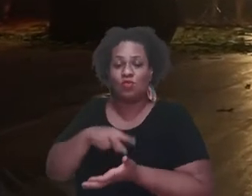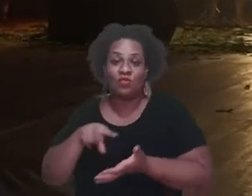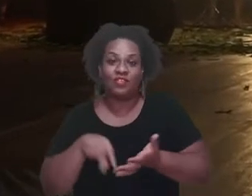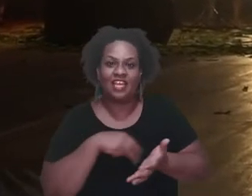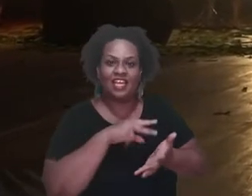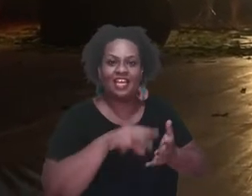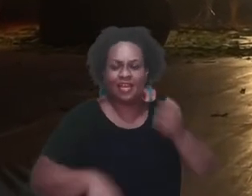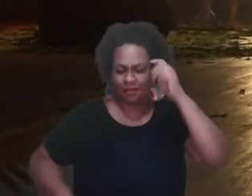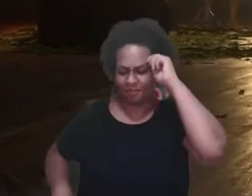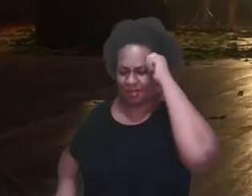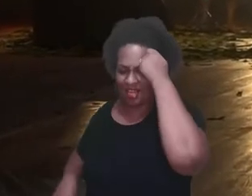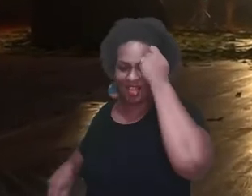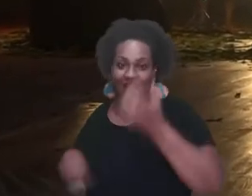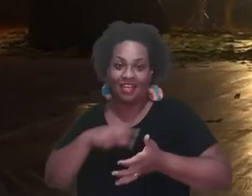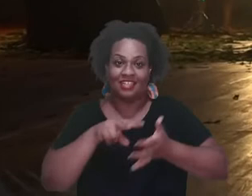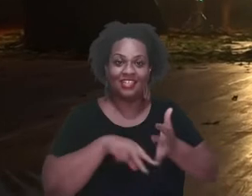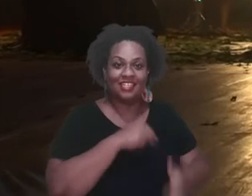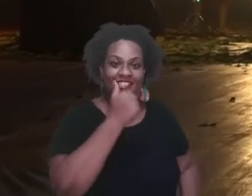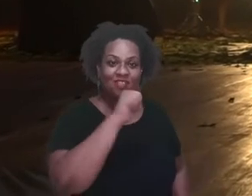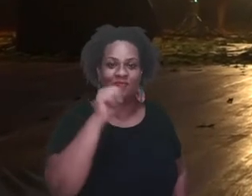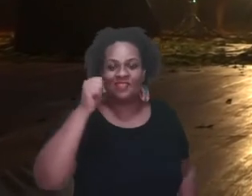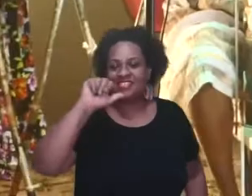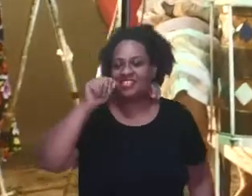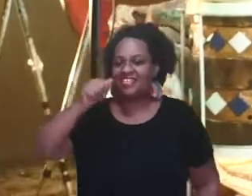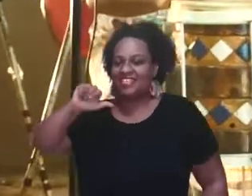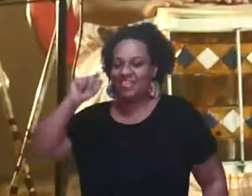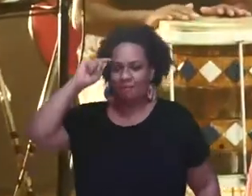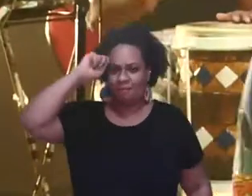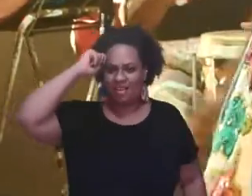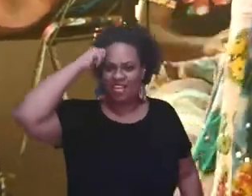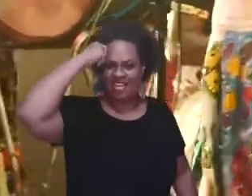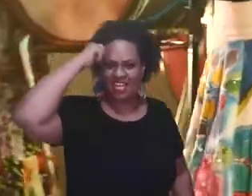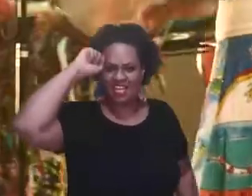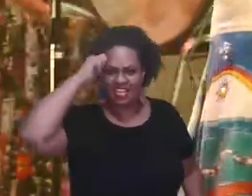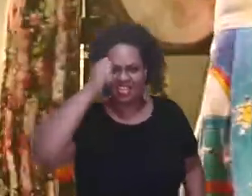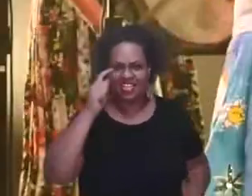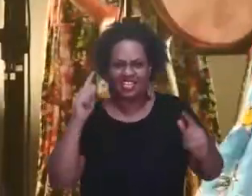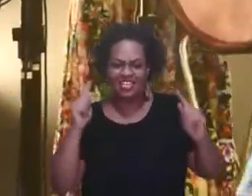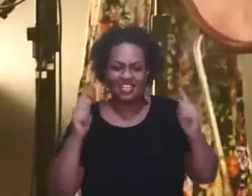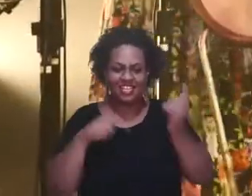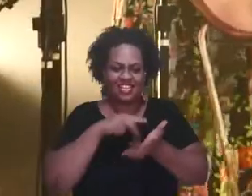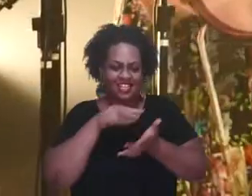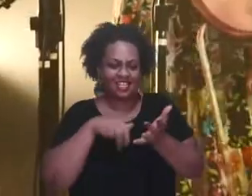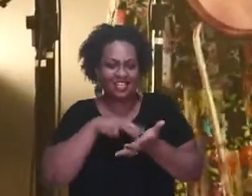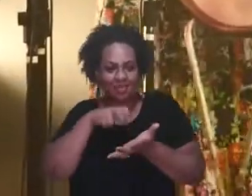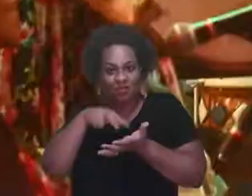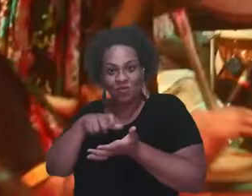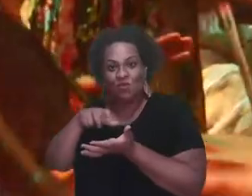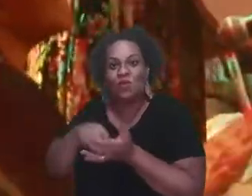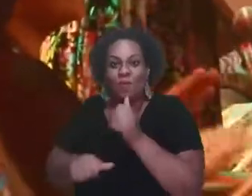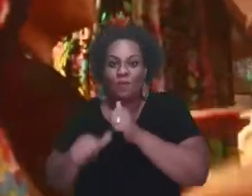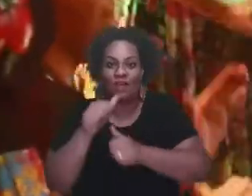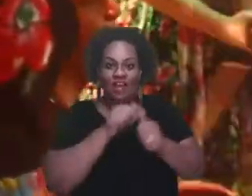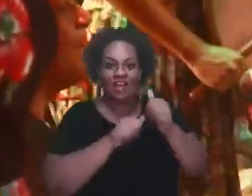ela toma TV seria legal pegar uma burra ela faz a linha preta acrílica rápido ela por ela tanto